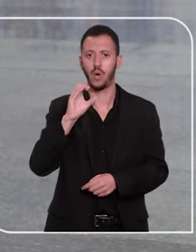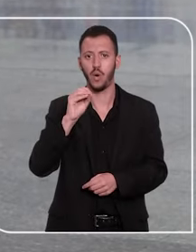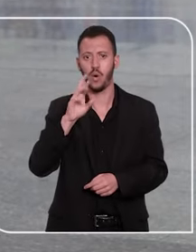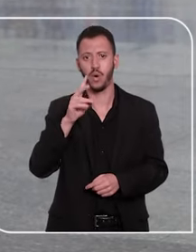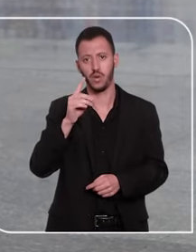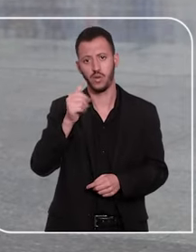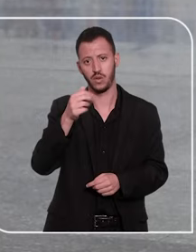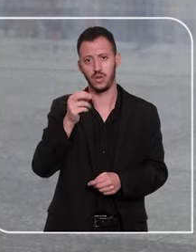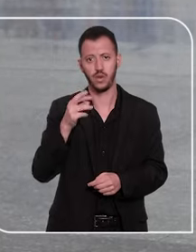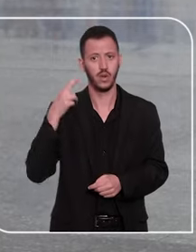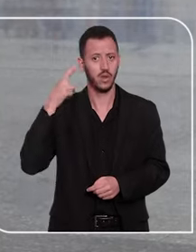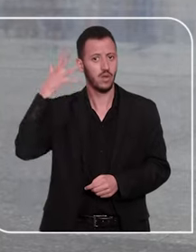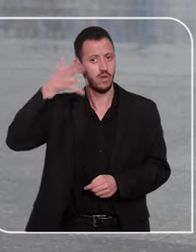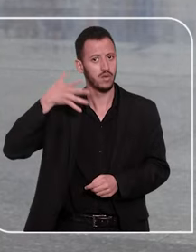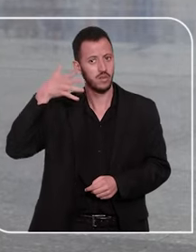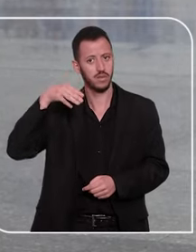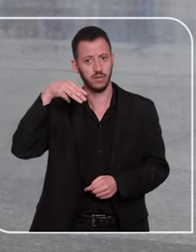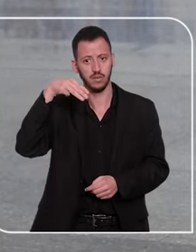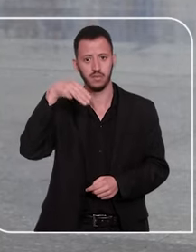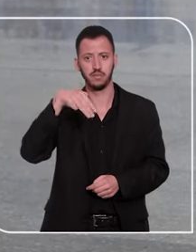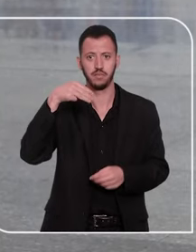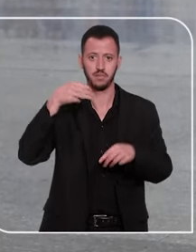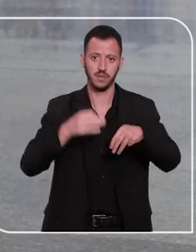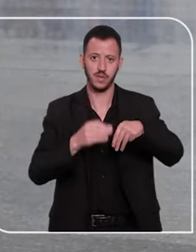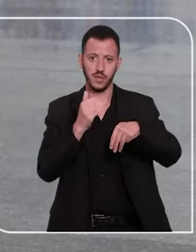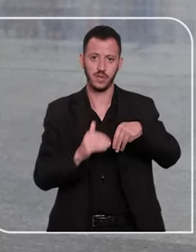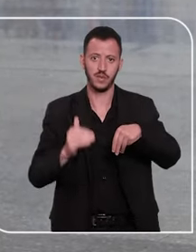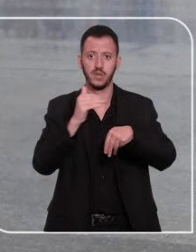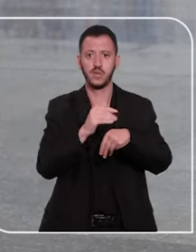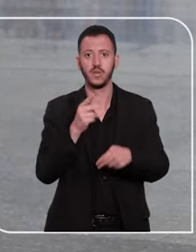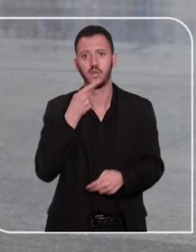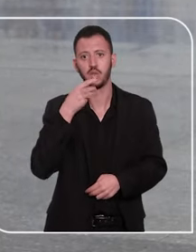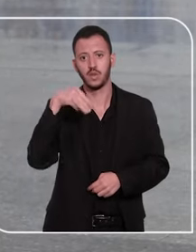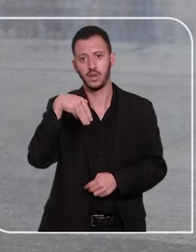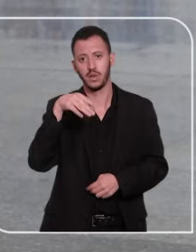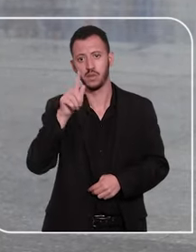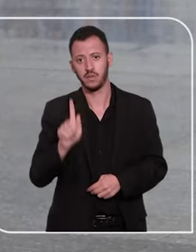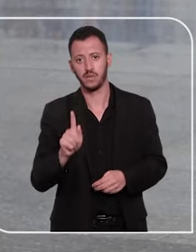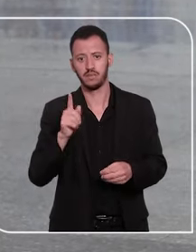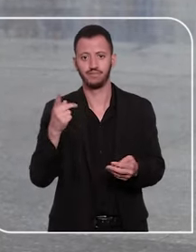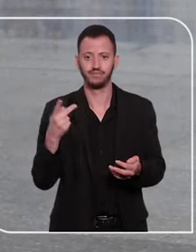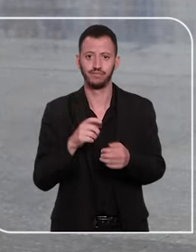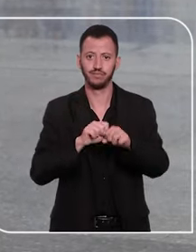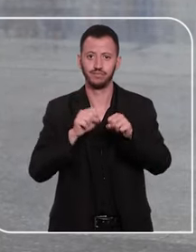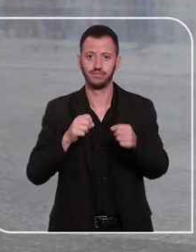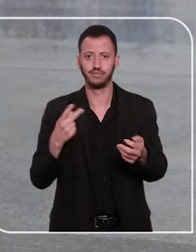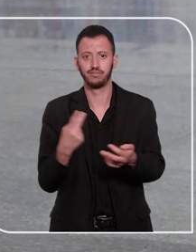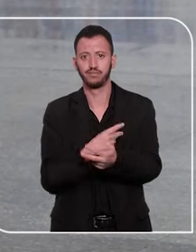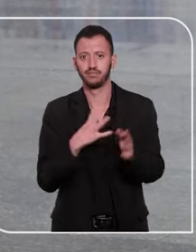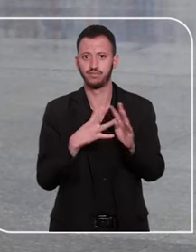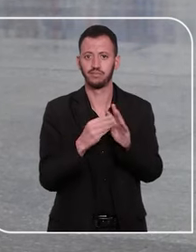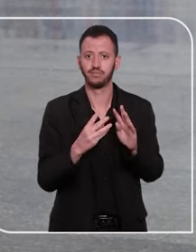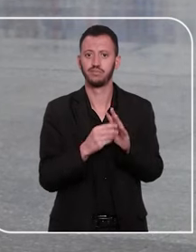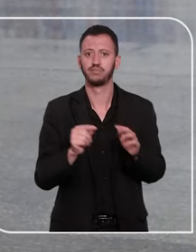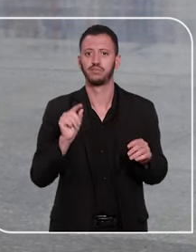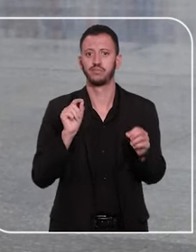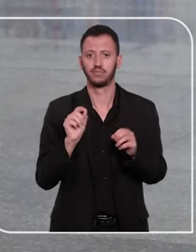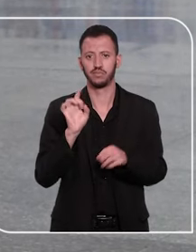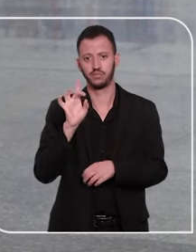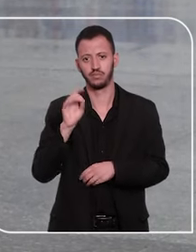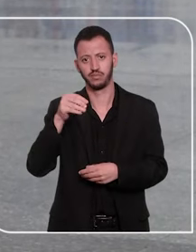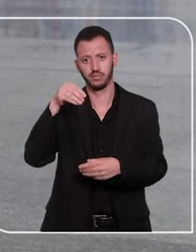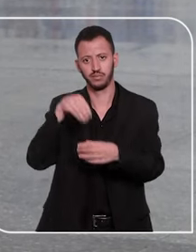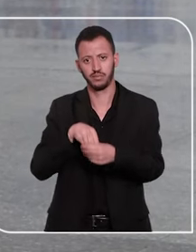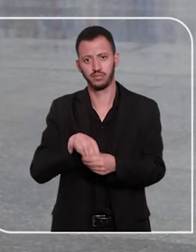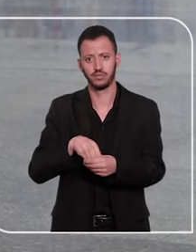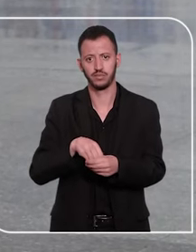tribunal Mineiro o relator Ministro Herman Benjamin pontuou que o TJMG adotou o sistema causa modelo no qual